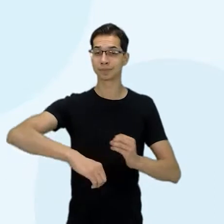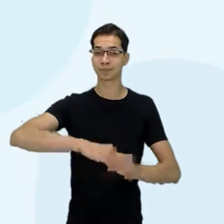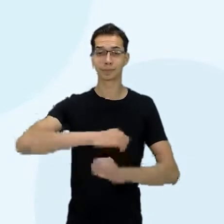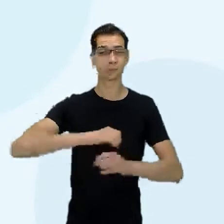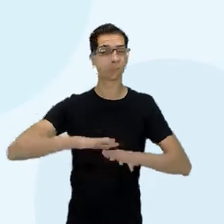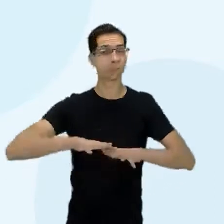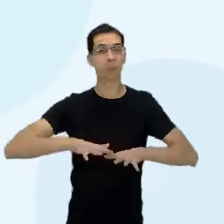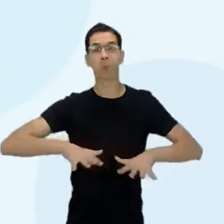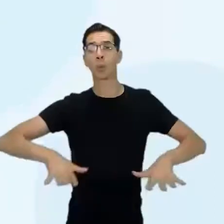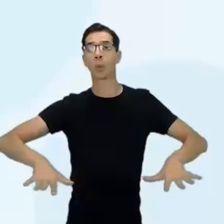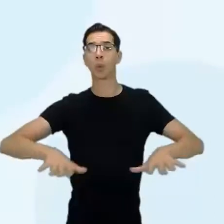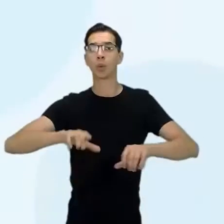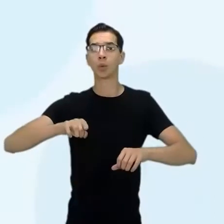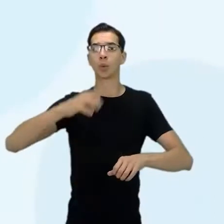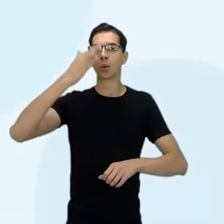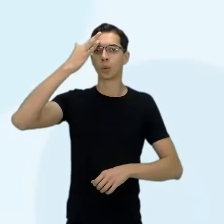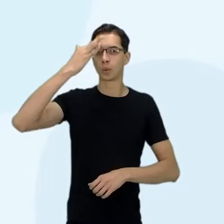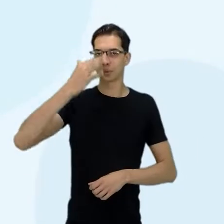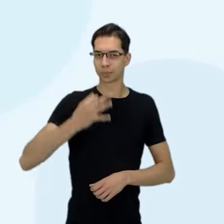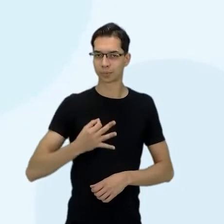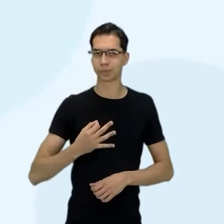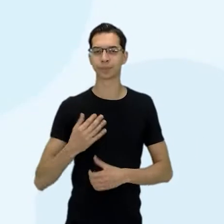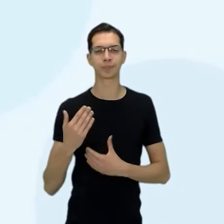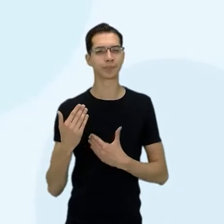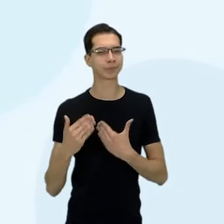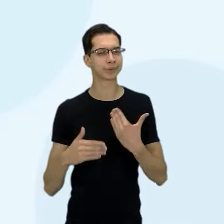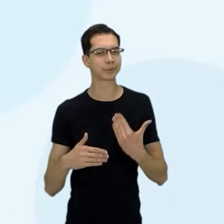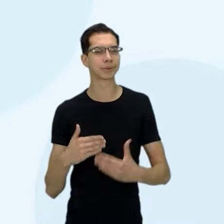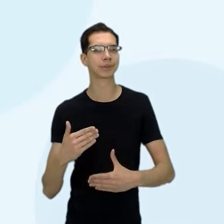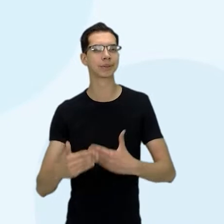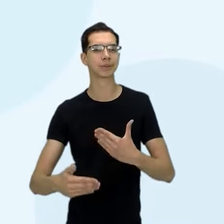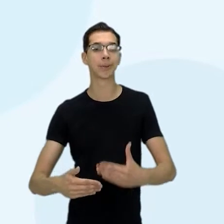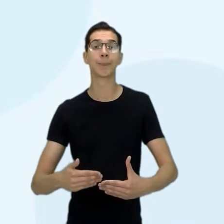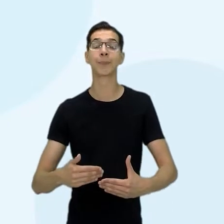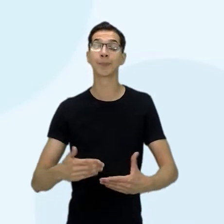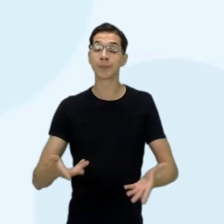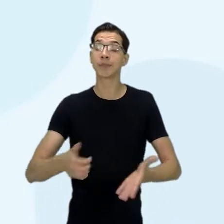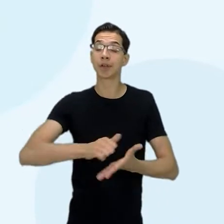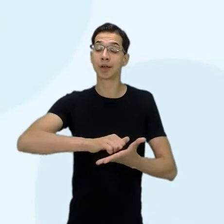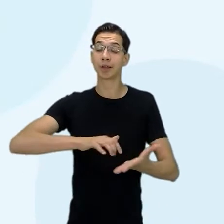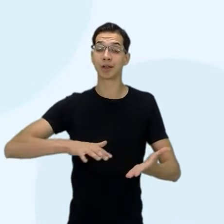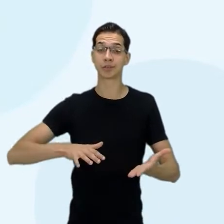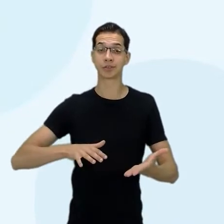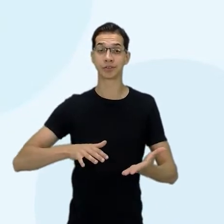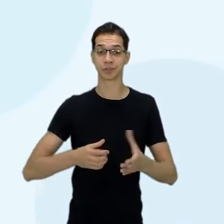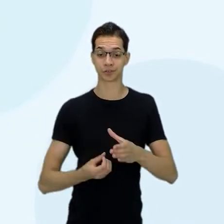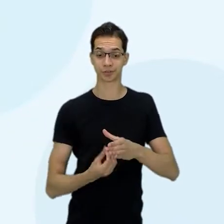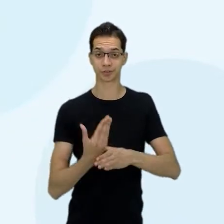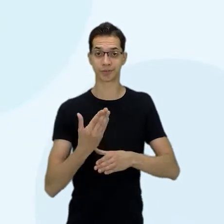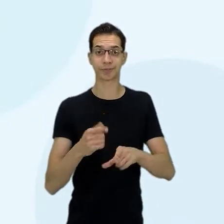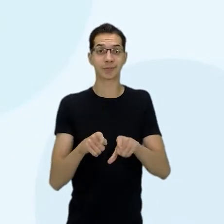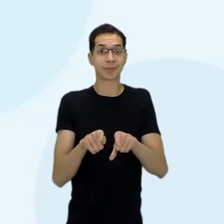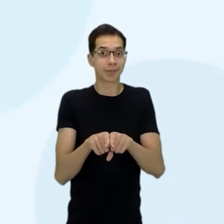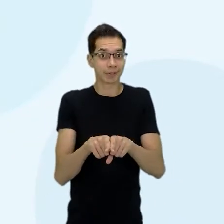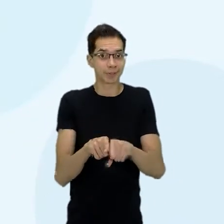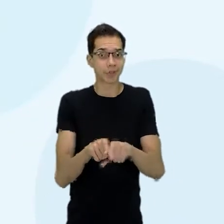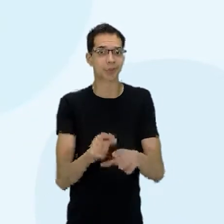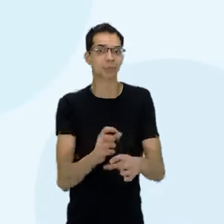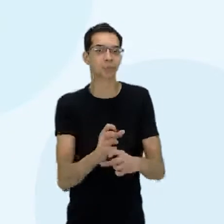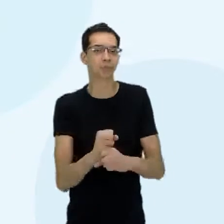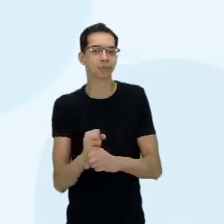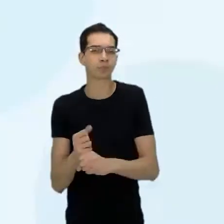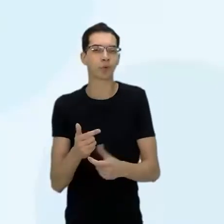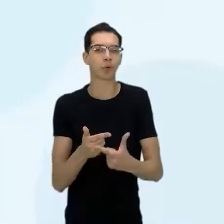responsáveis. E aí a gente vai desenvolver a habilidade de elaborar explicações, previsões e cálculos a respeito dos movimentos